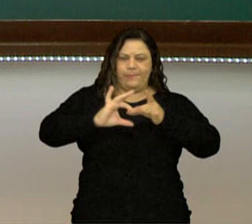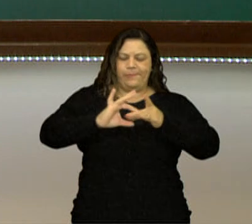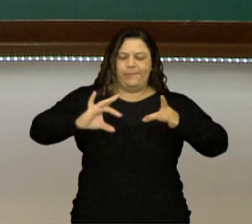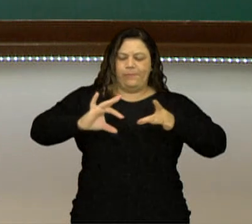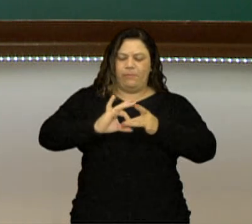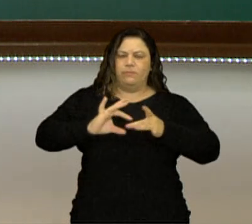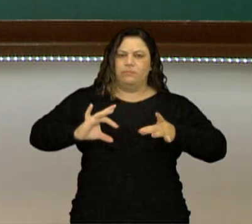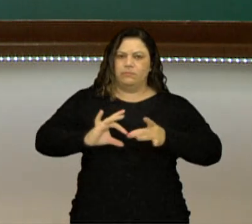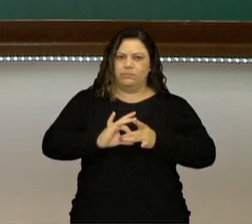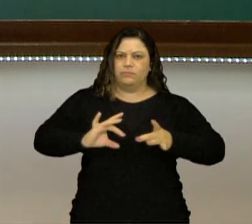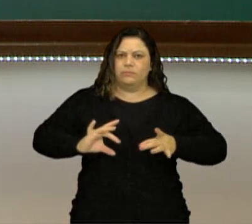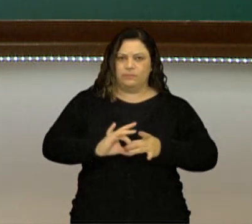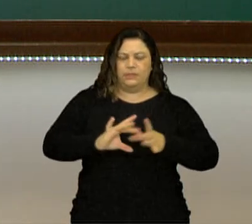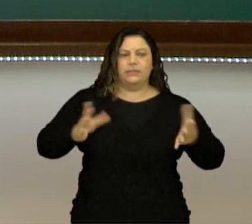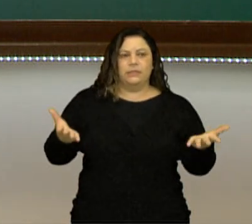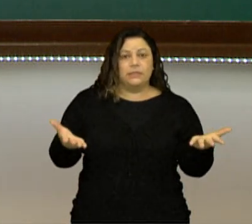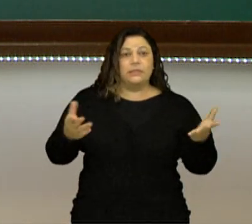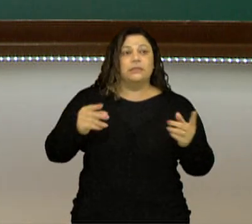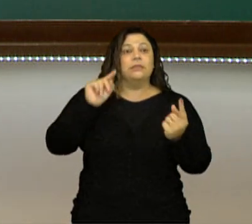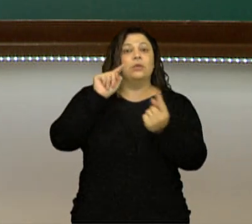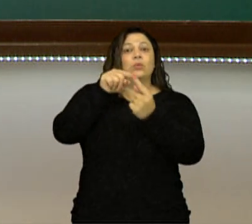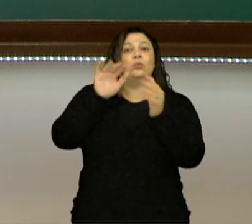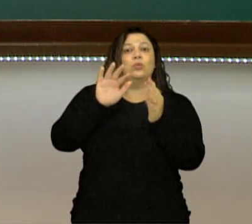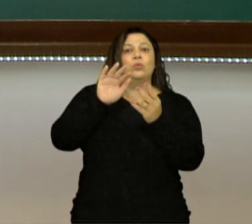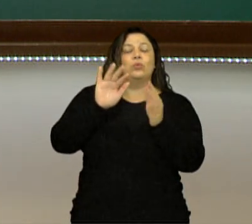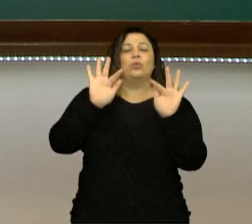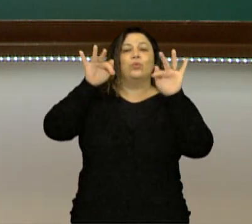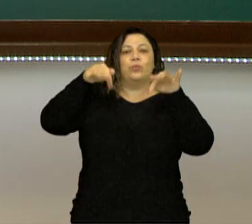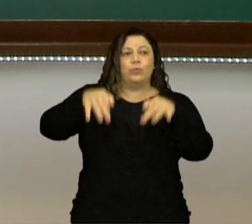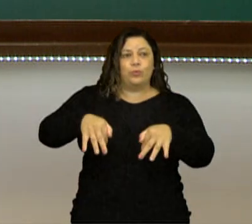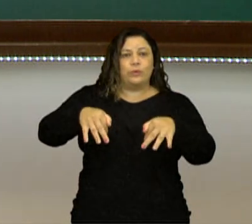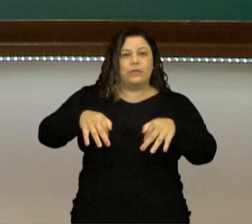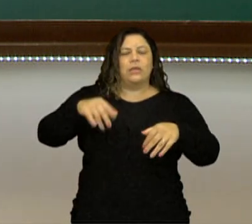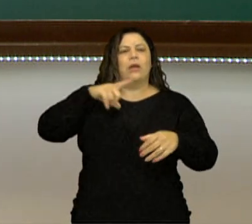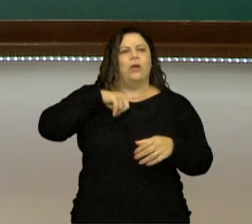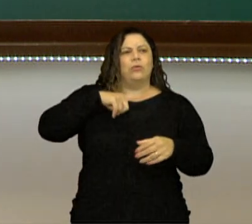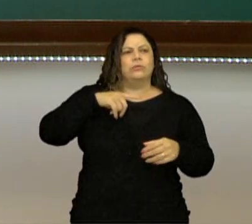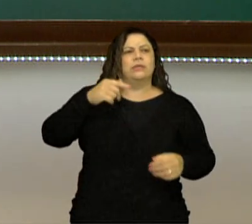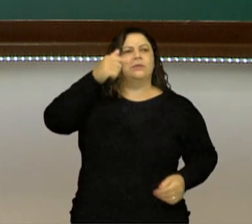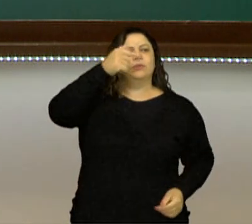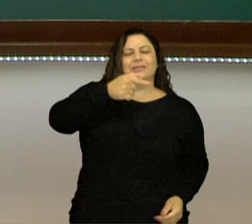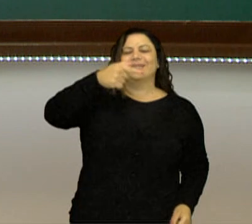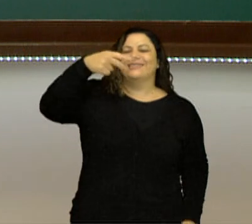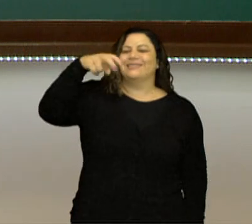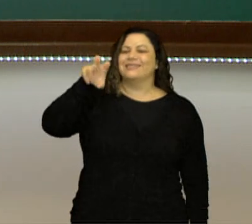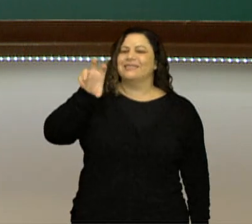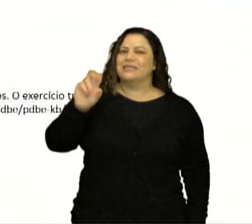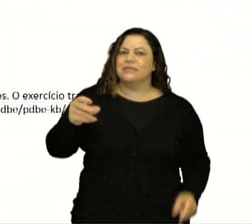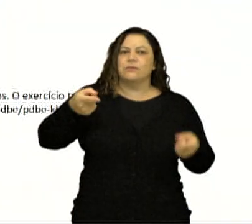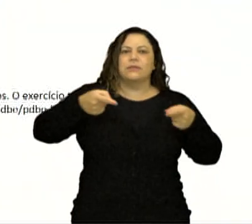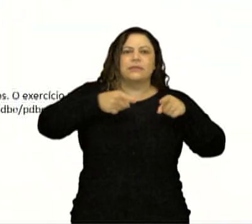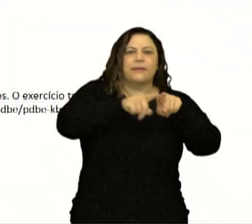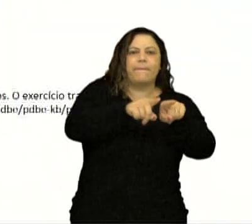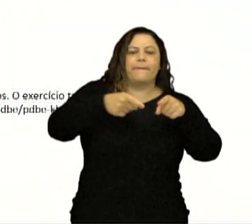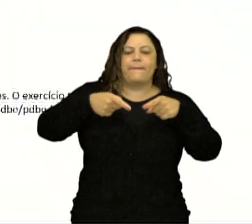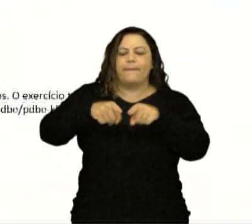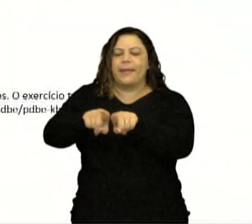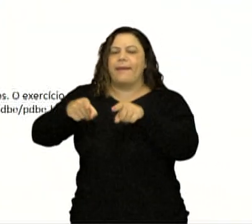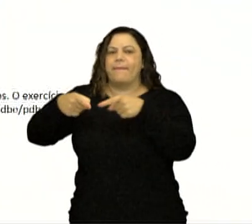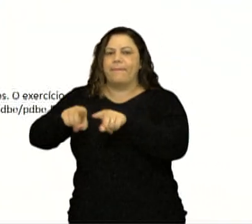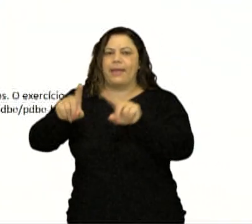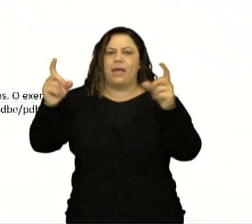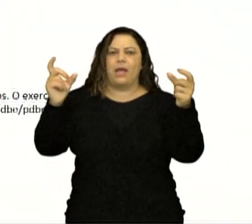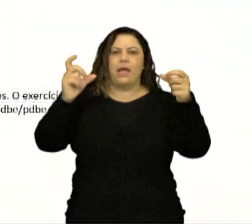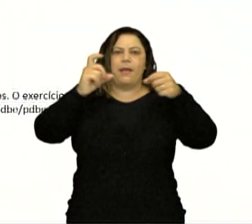anticódon específico ali. Então, no final das contas aqui, temos 750 pares de bases. É importante